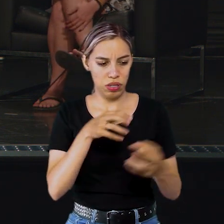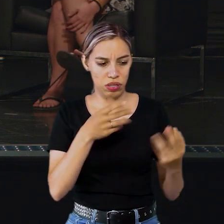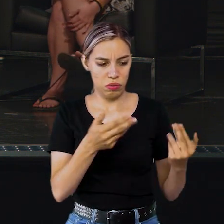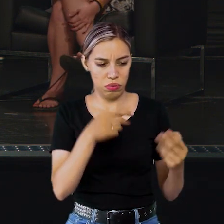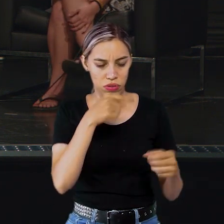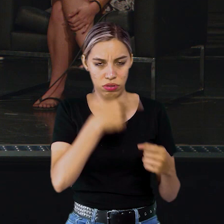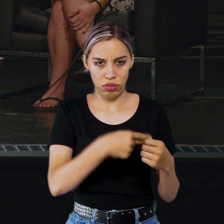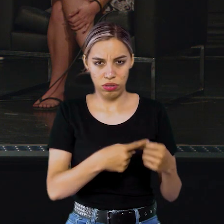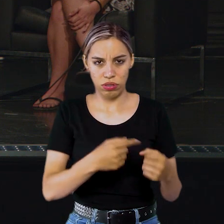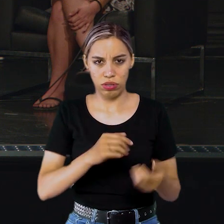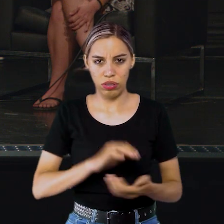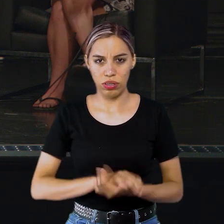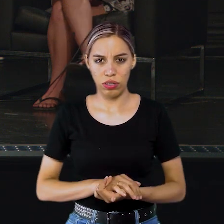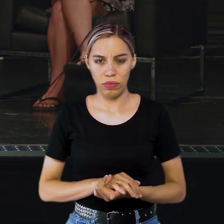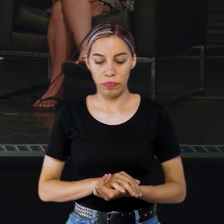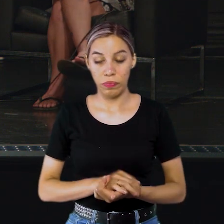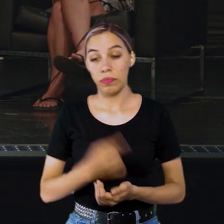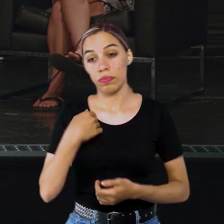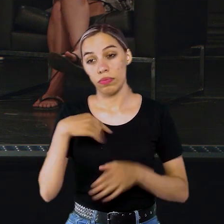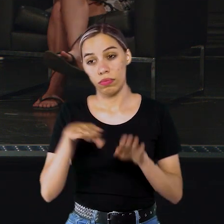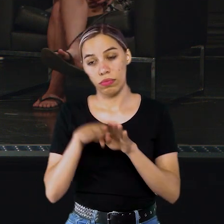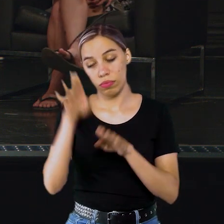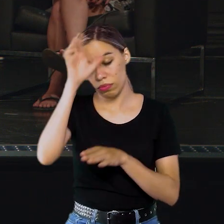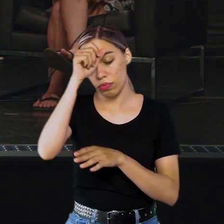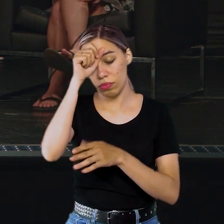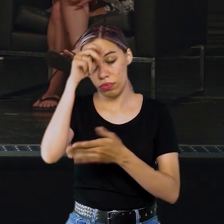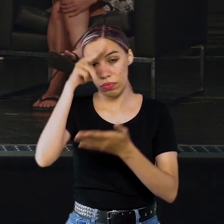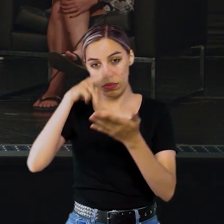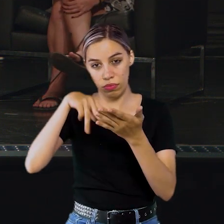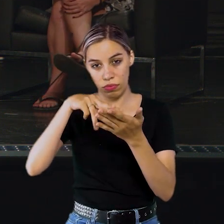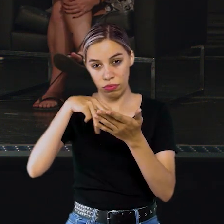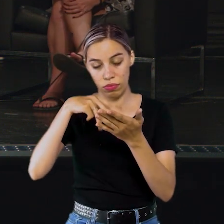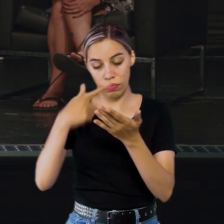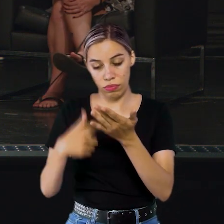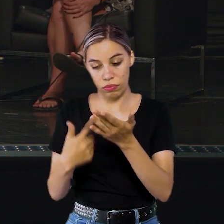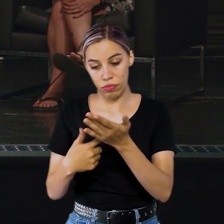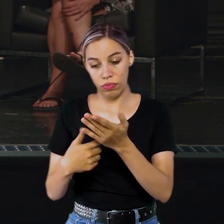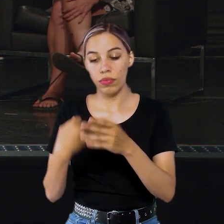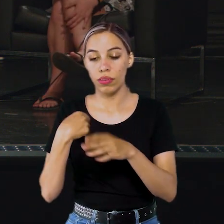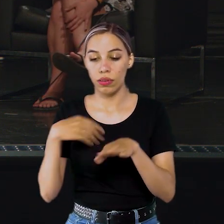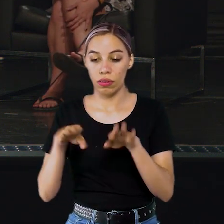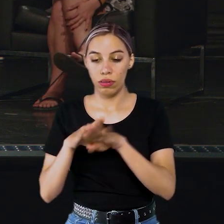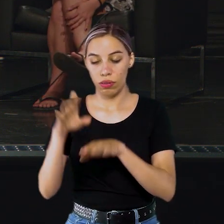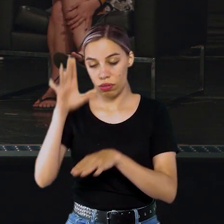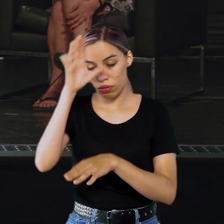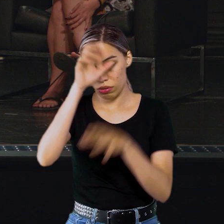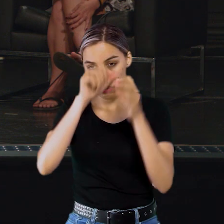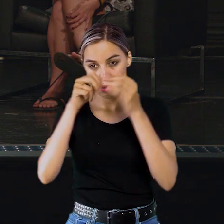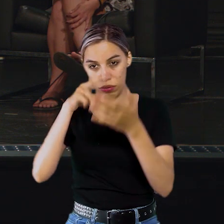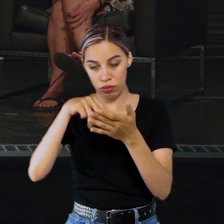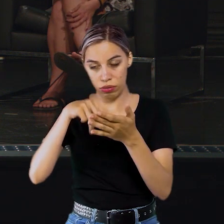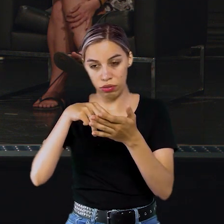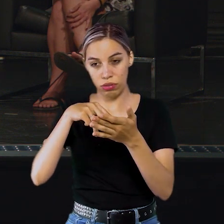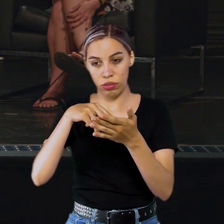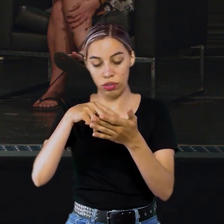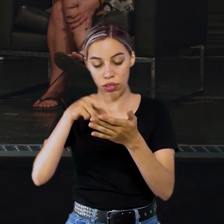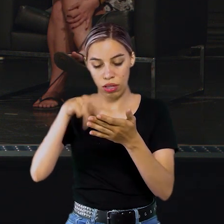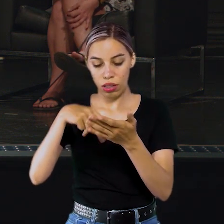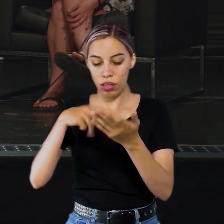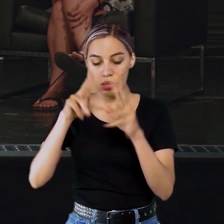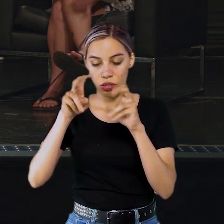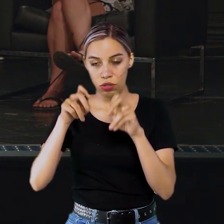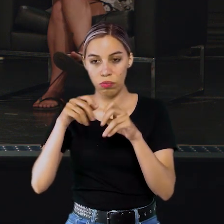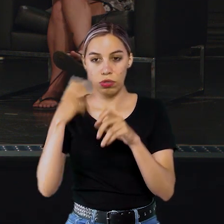Mas aí, que eu também aprendo com os livros, né? Eu estava lendo também, né? E lendo exatamente sobre